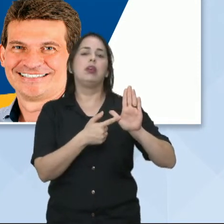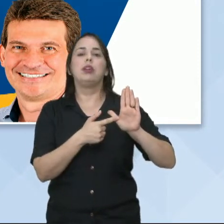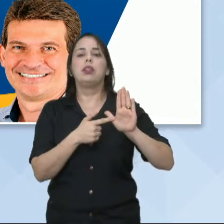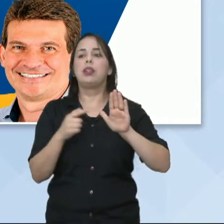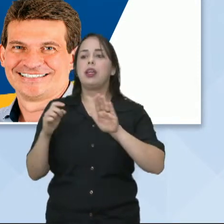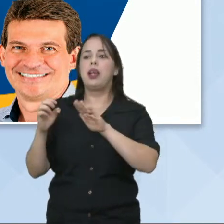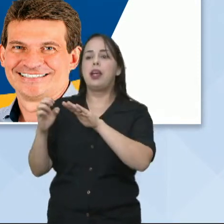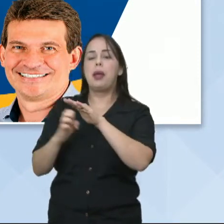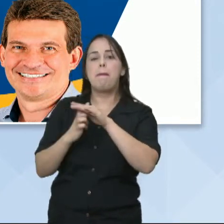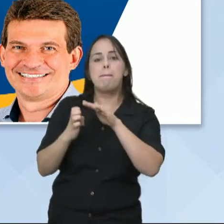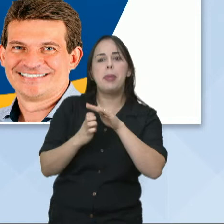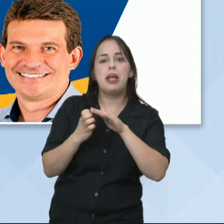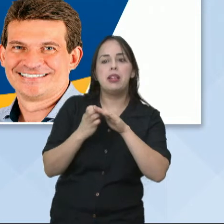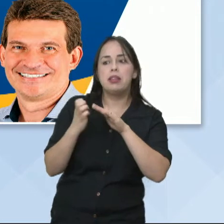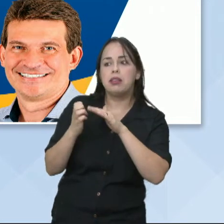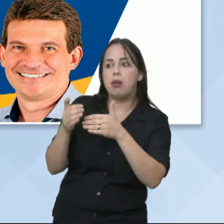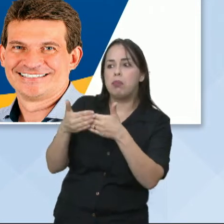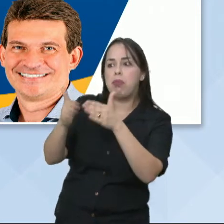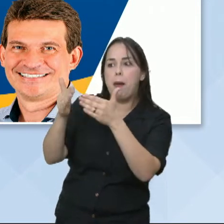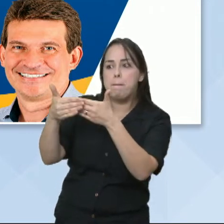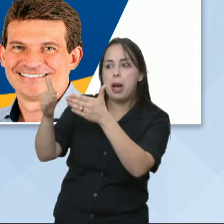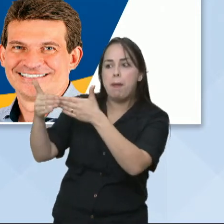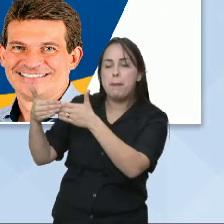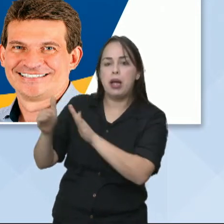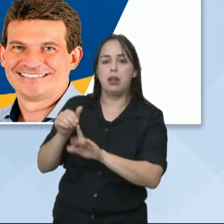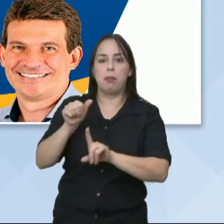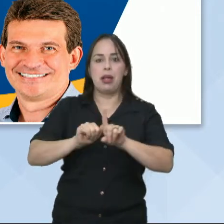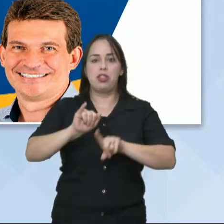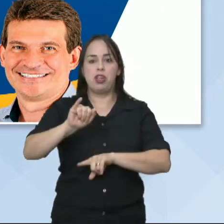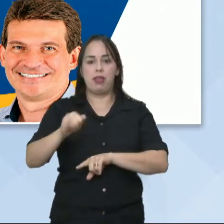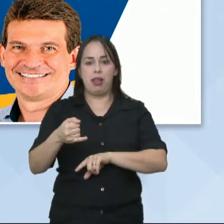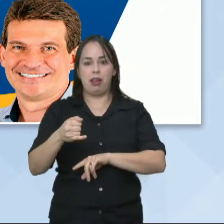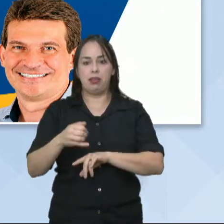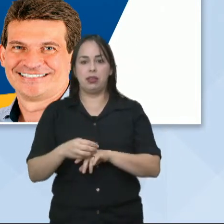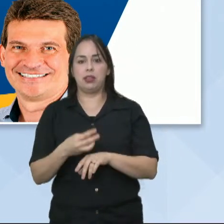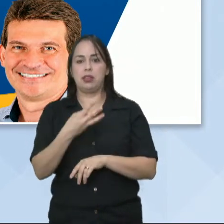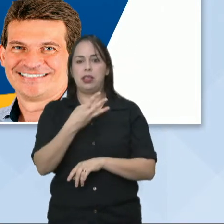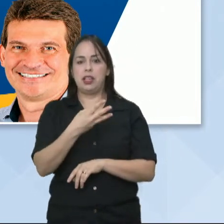são abertas aqui na cidade. Então, em janeiro, nós tivemos